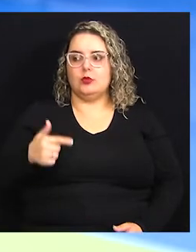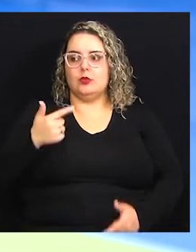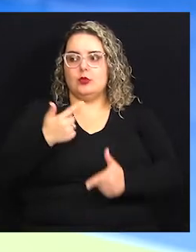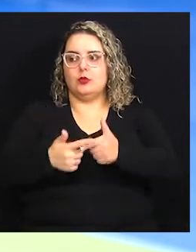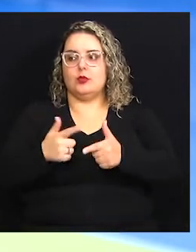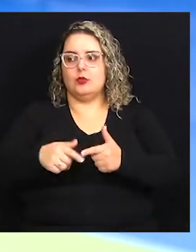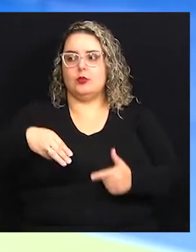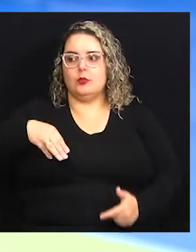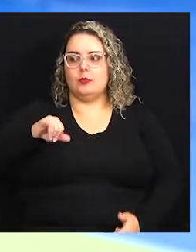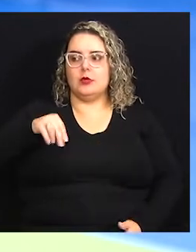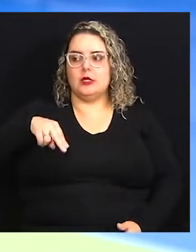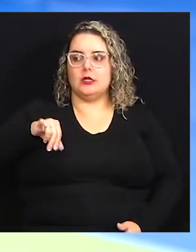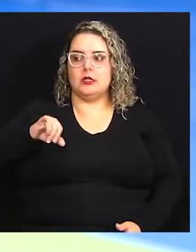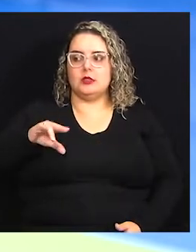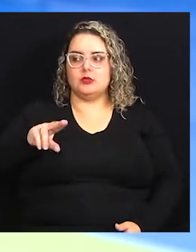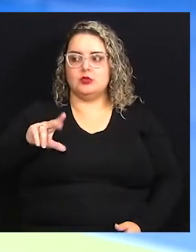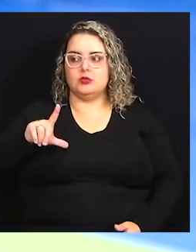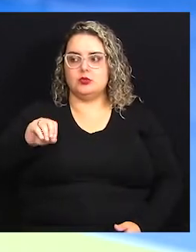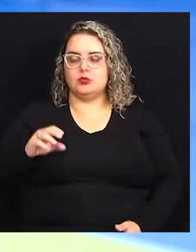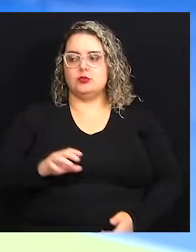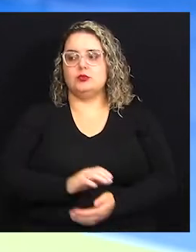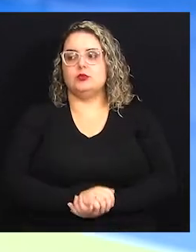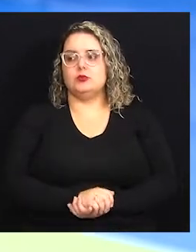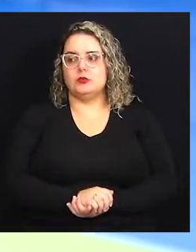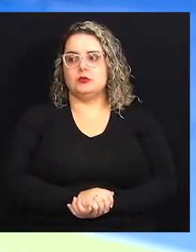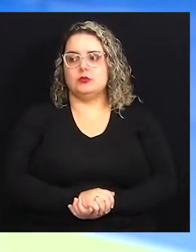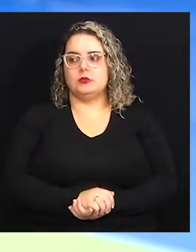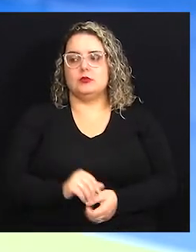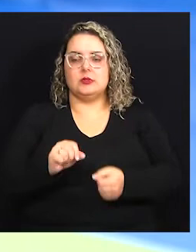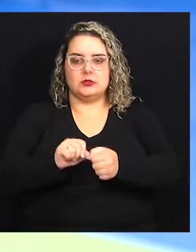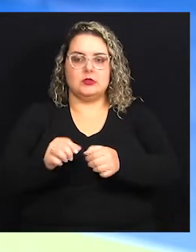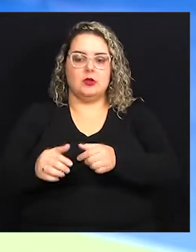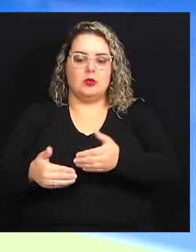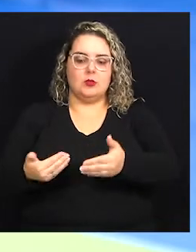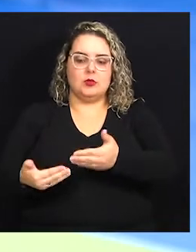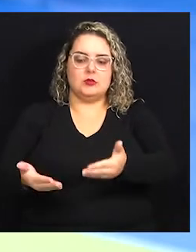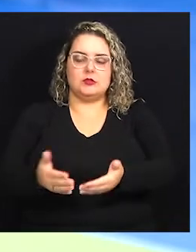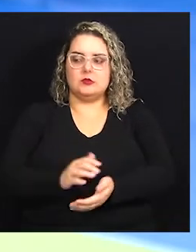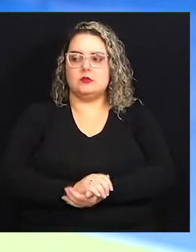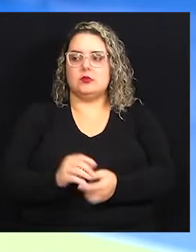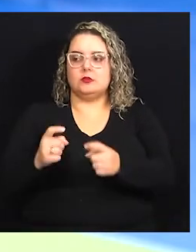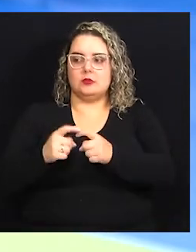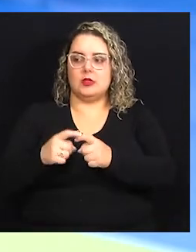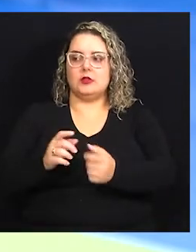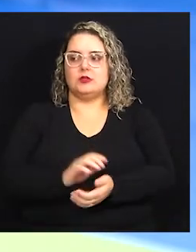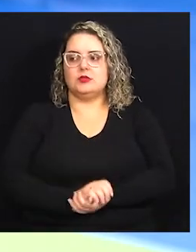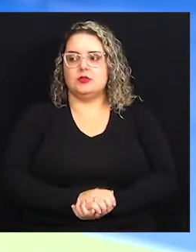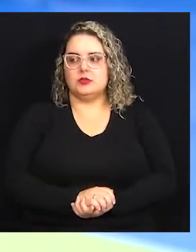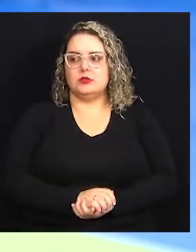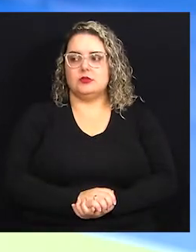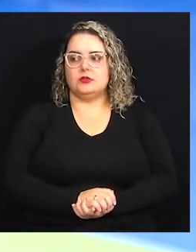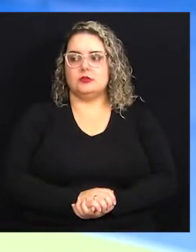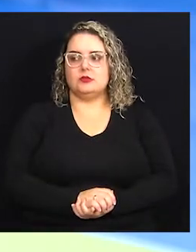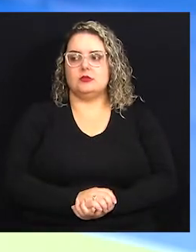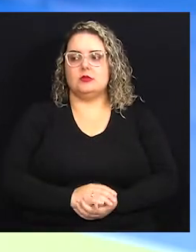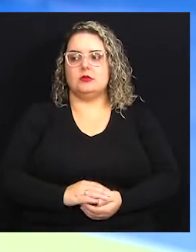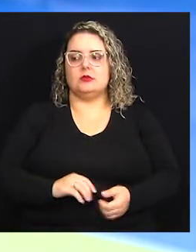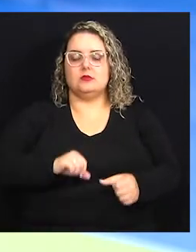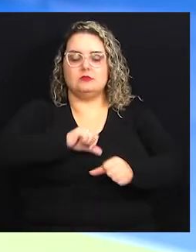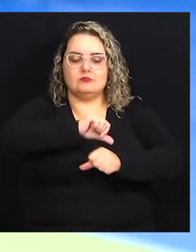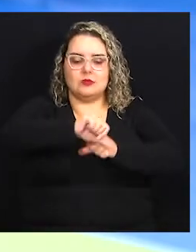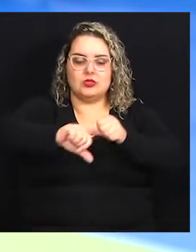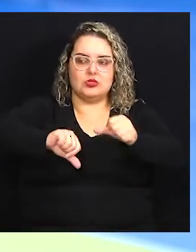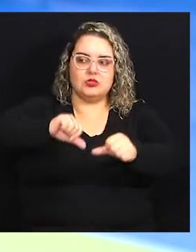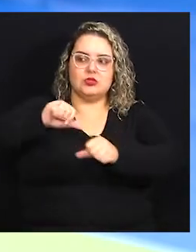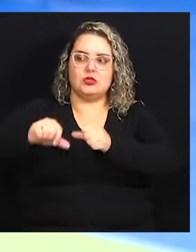estava com um problema no menisco, né? Então vai passar inclusive por artroscopia agora. Então a gente teve que ter cadenciar o elenco, saber